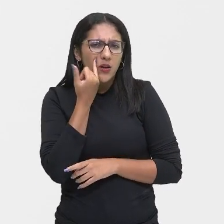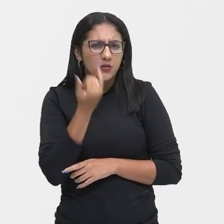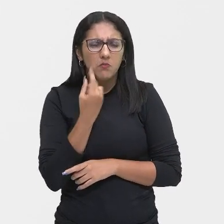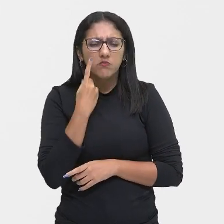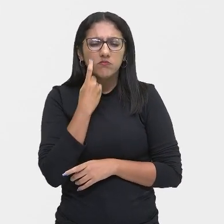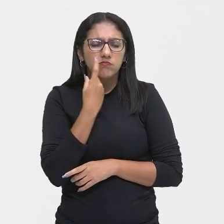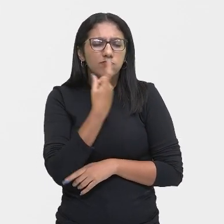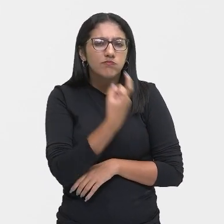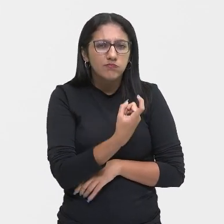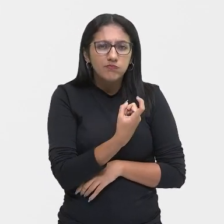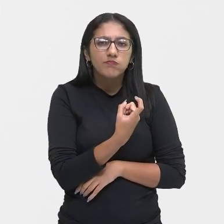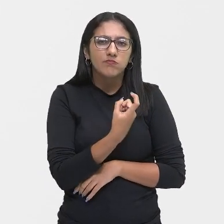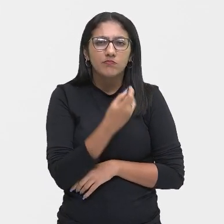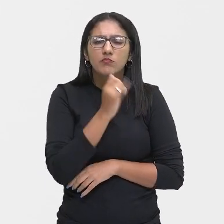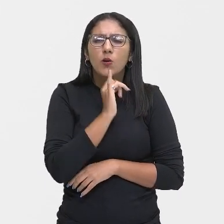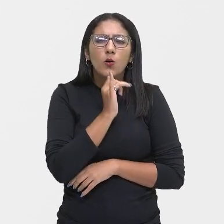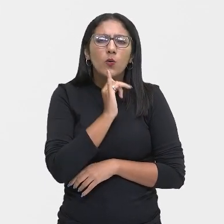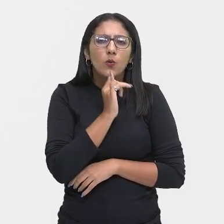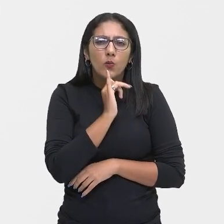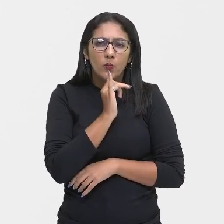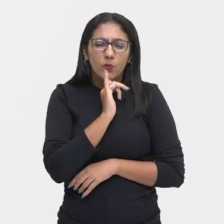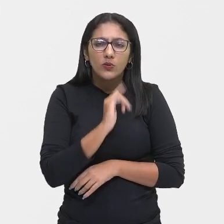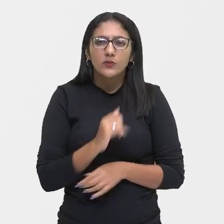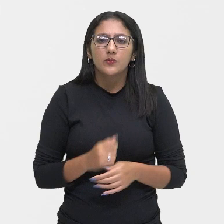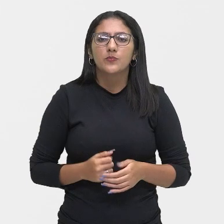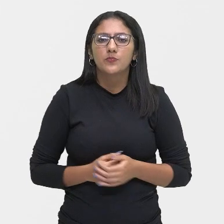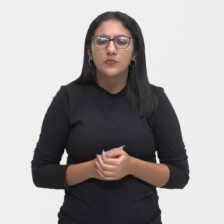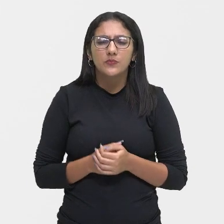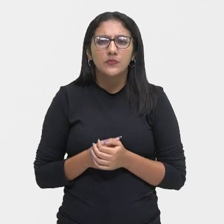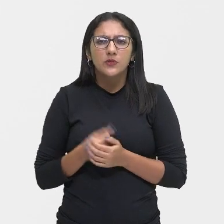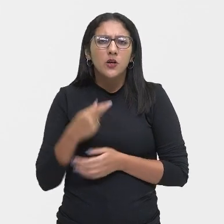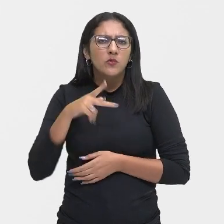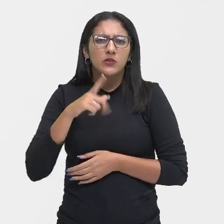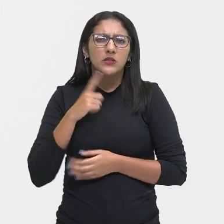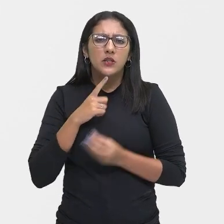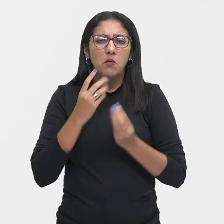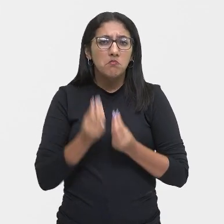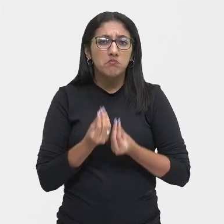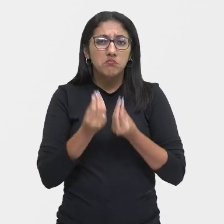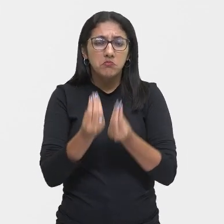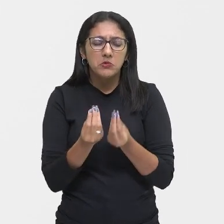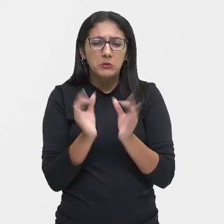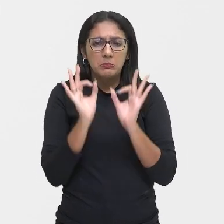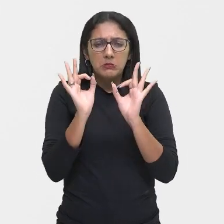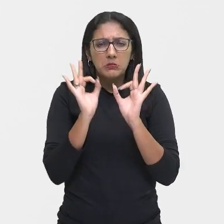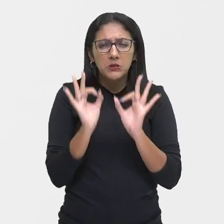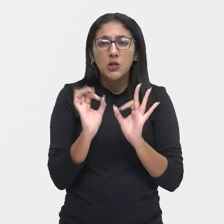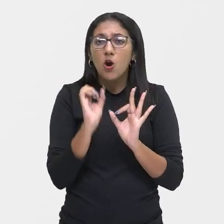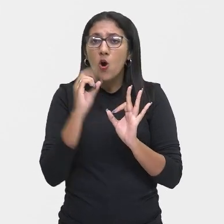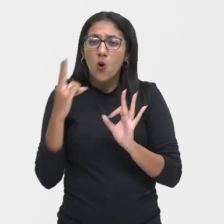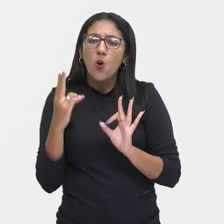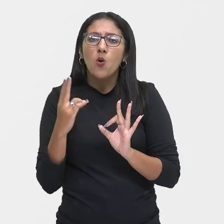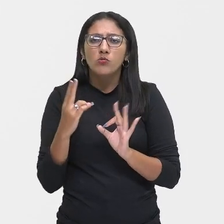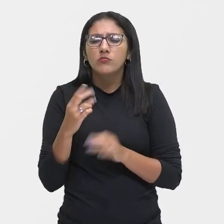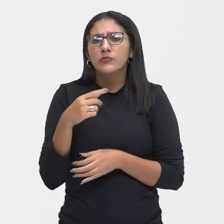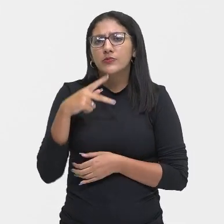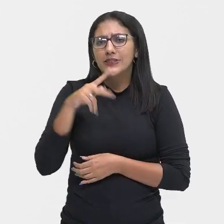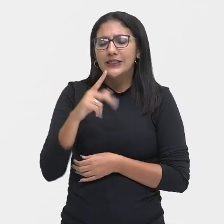atraente, por exemplo, que você ganhou algum prêmio ou que ele está com